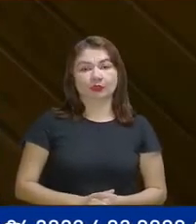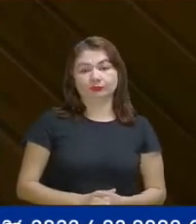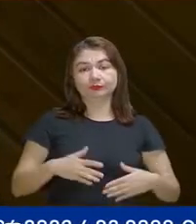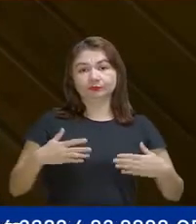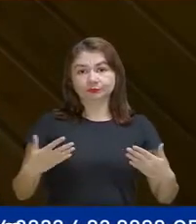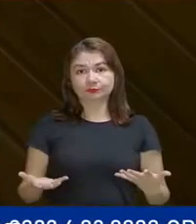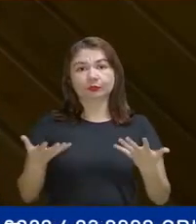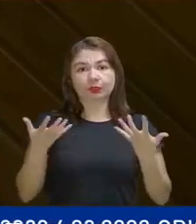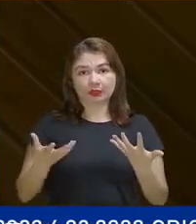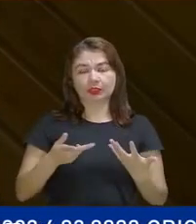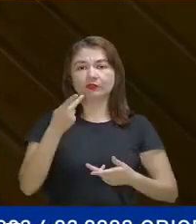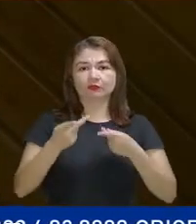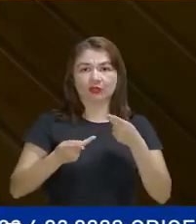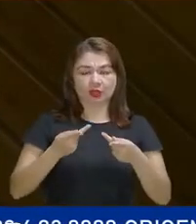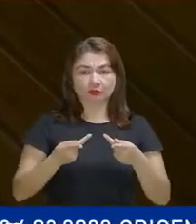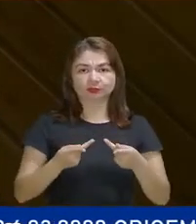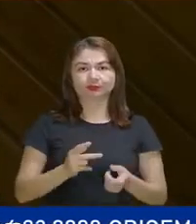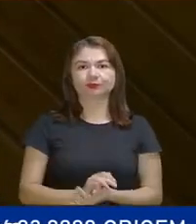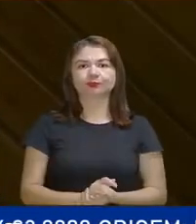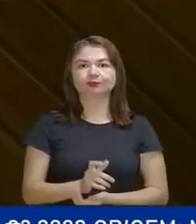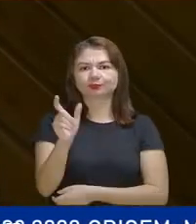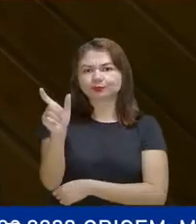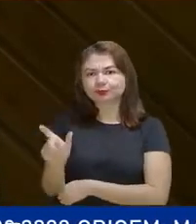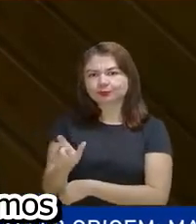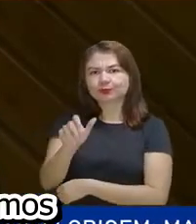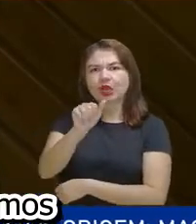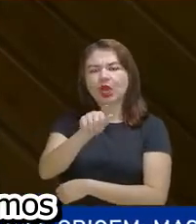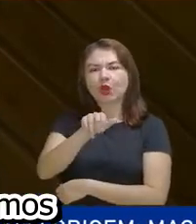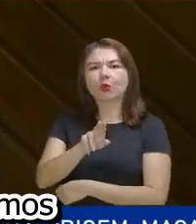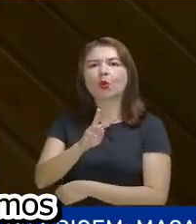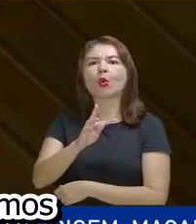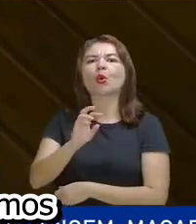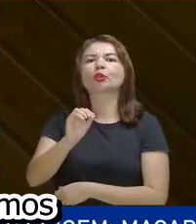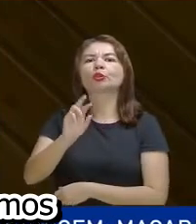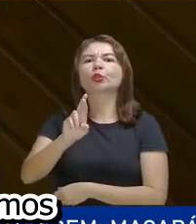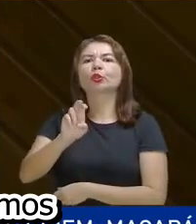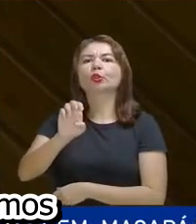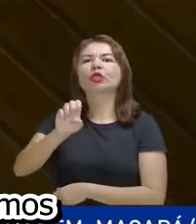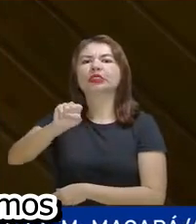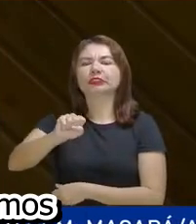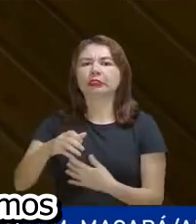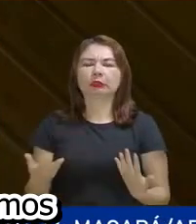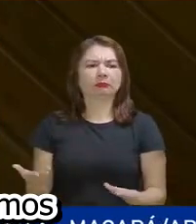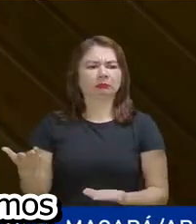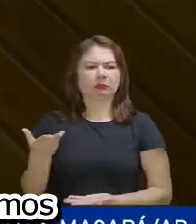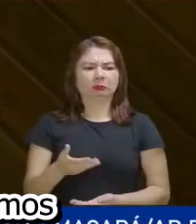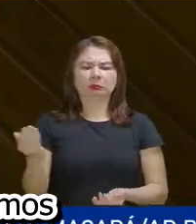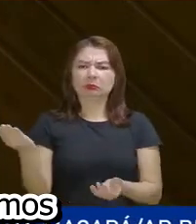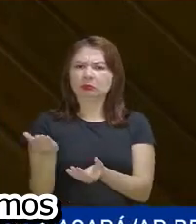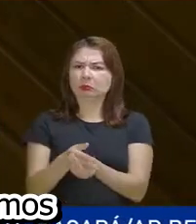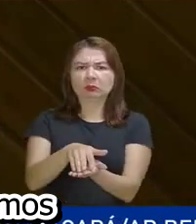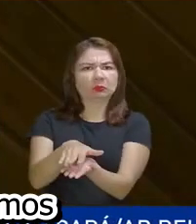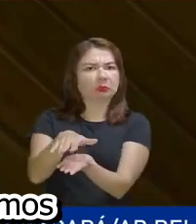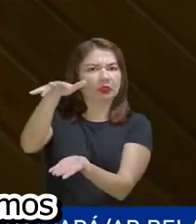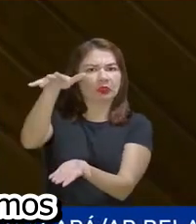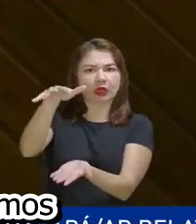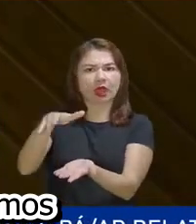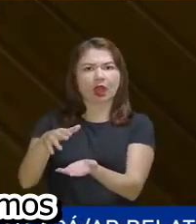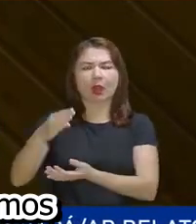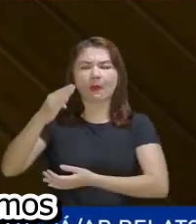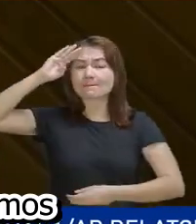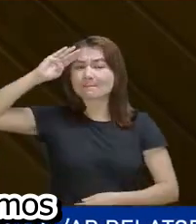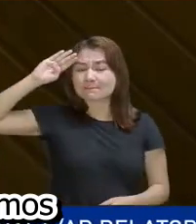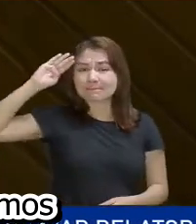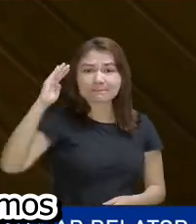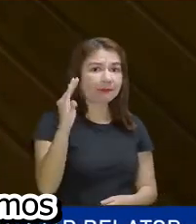que o autor, os autores não trouxeram aos autos, Excelência, a principal